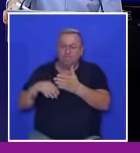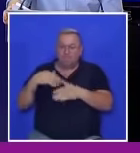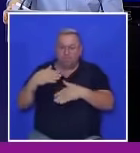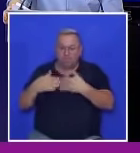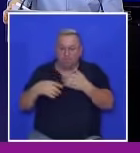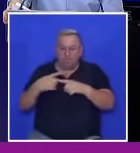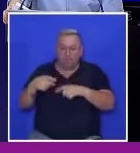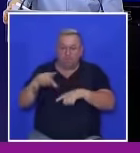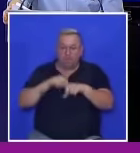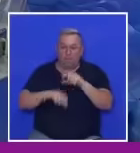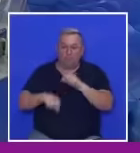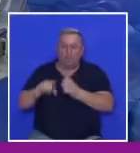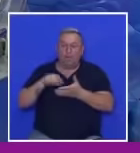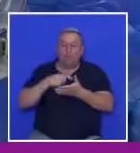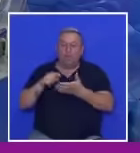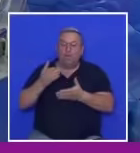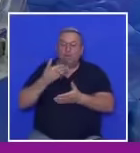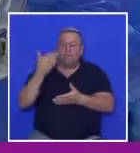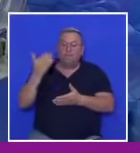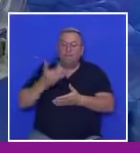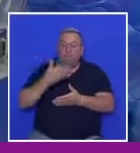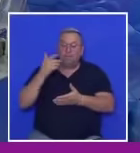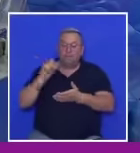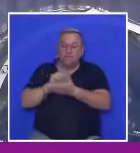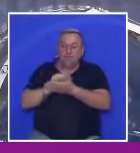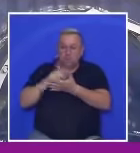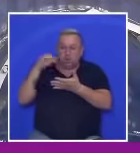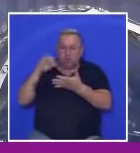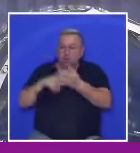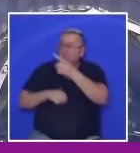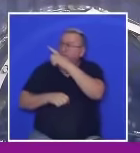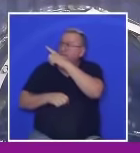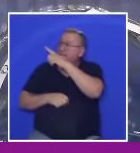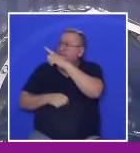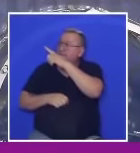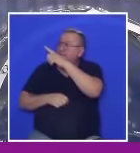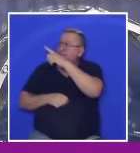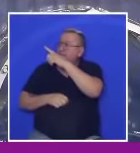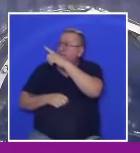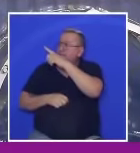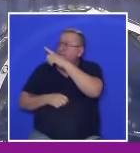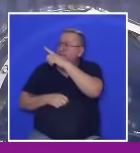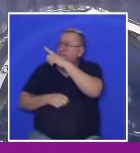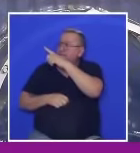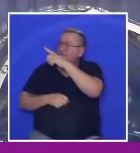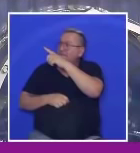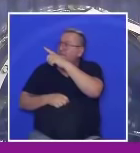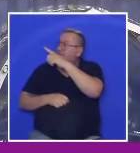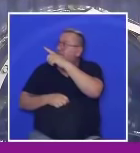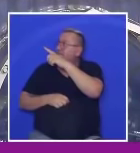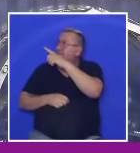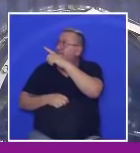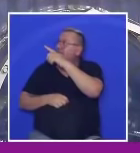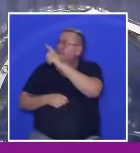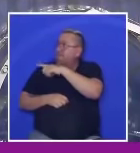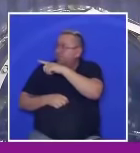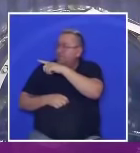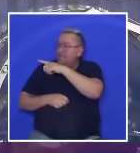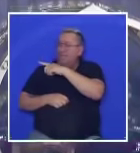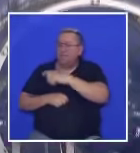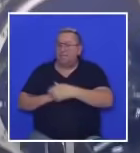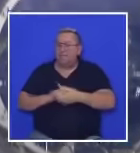desse sorteio da Loto Fácil. Apostas em mãos, bolas posicionadas. Todos preparados? Vamos começar?